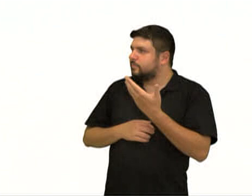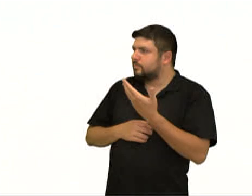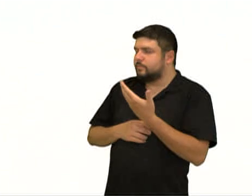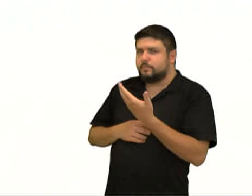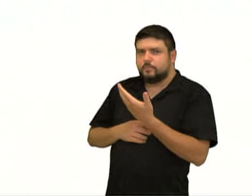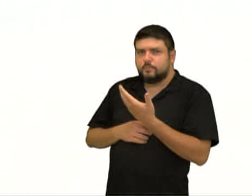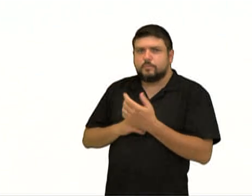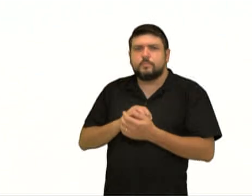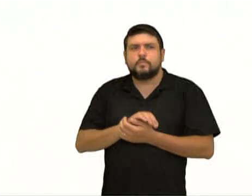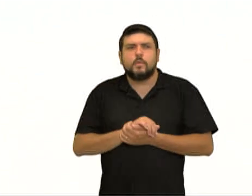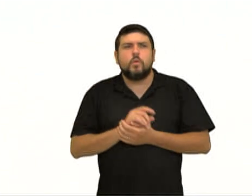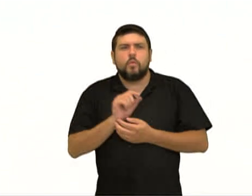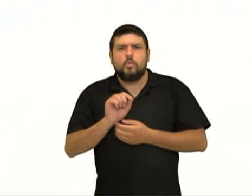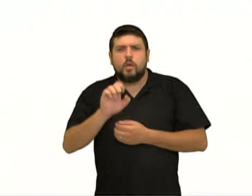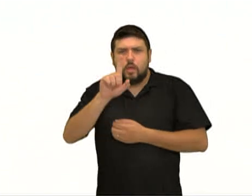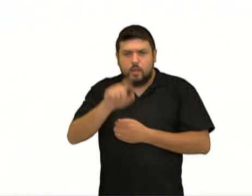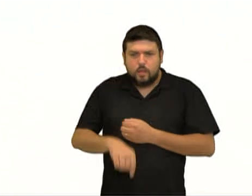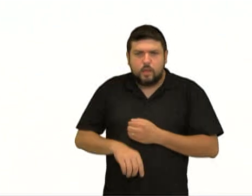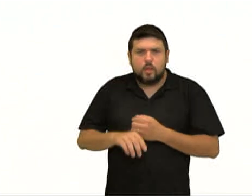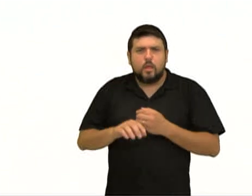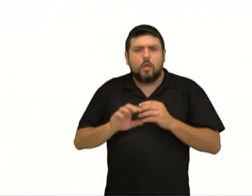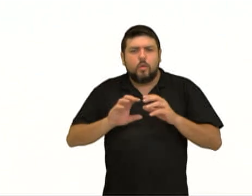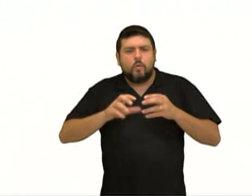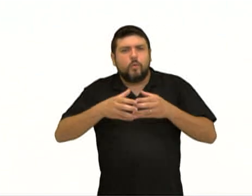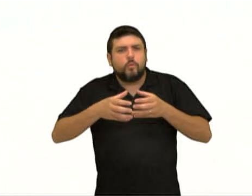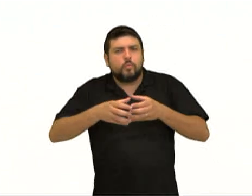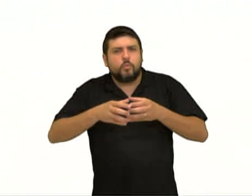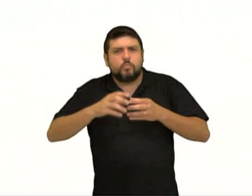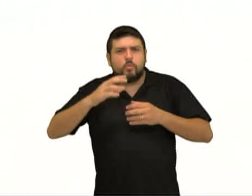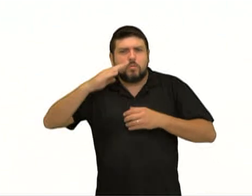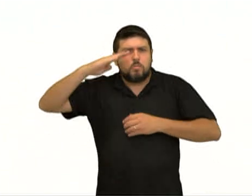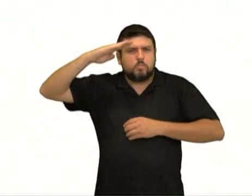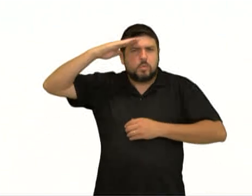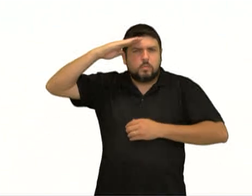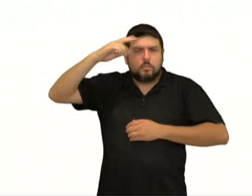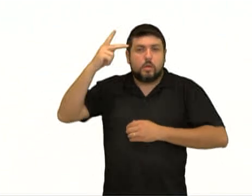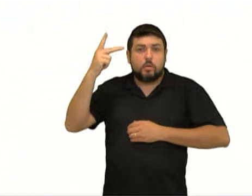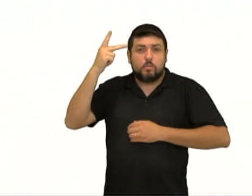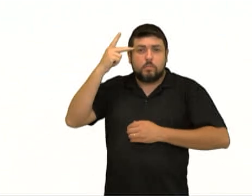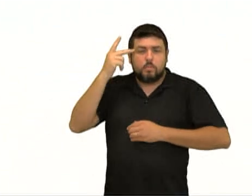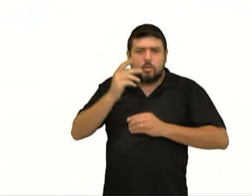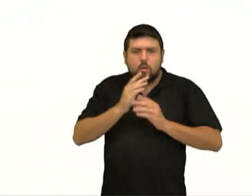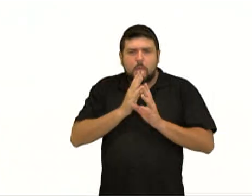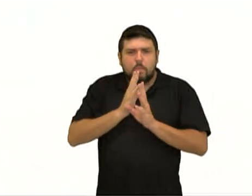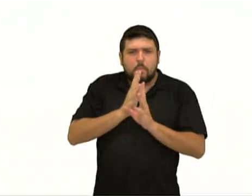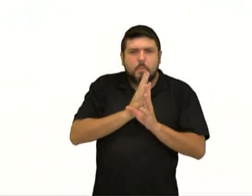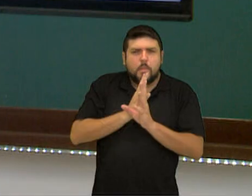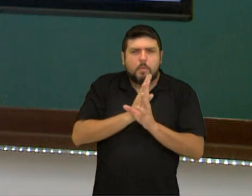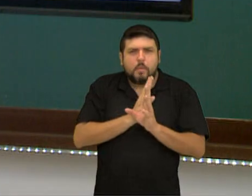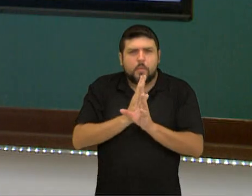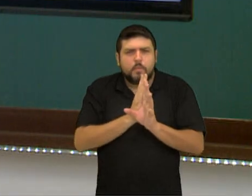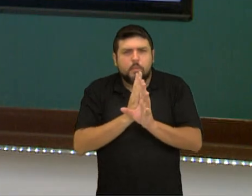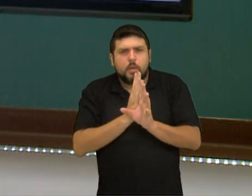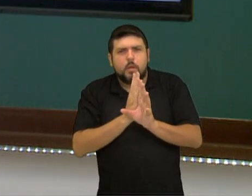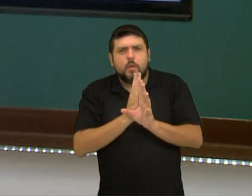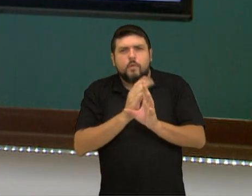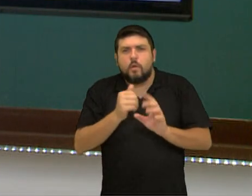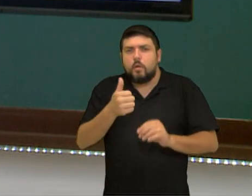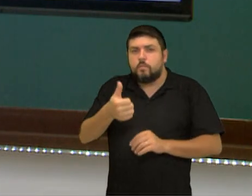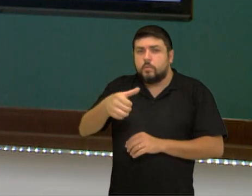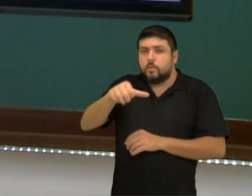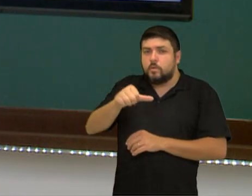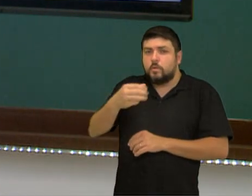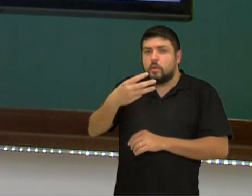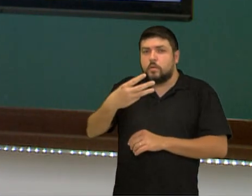tem soldados paulistas em trincheiras em 1932, na Revolução